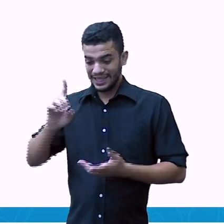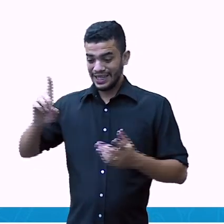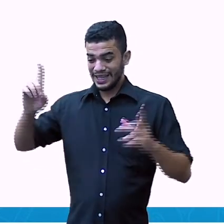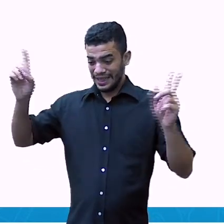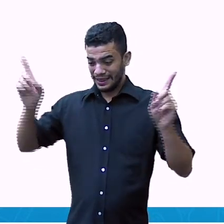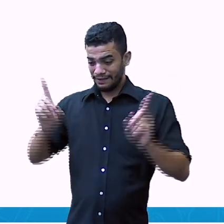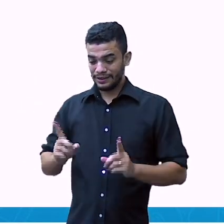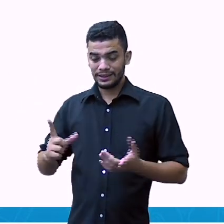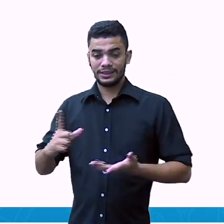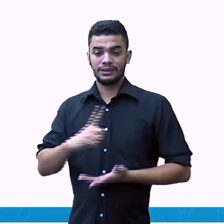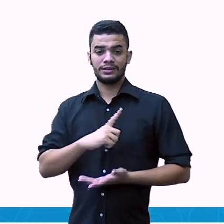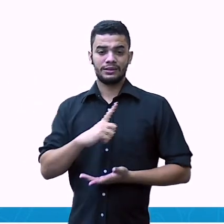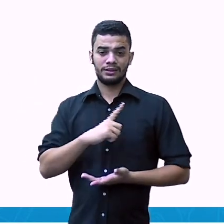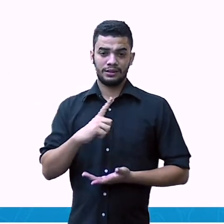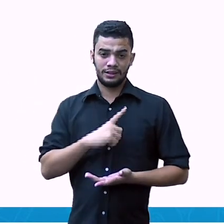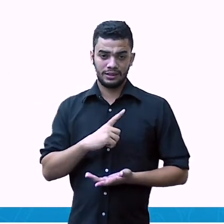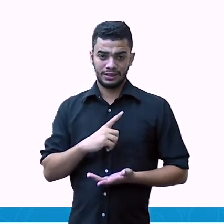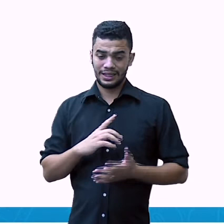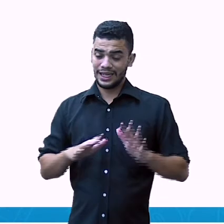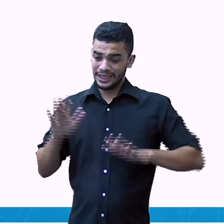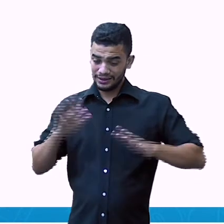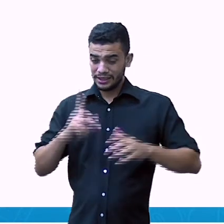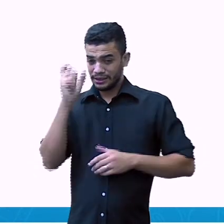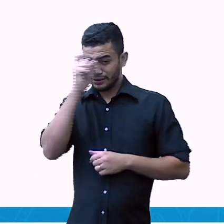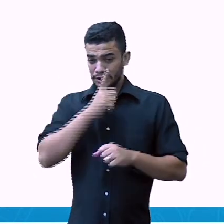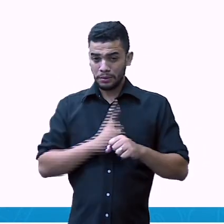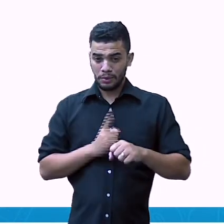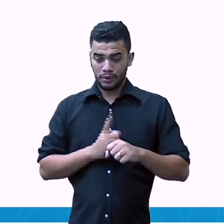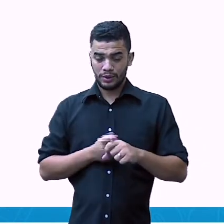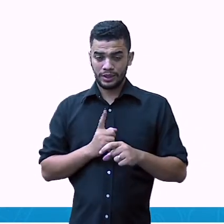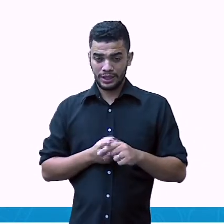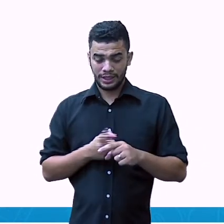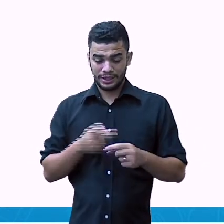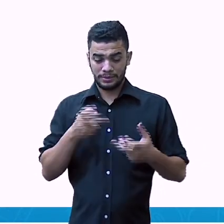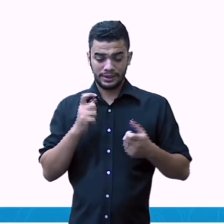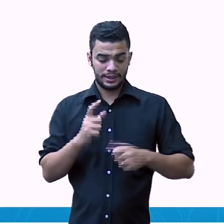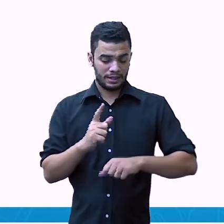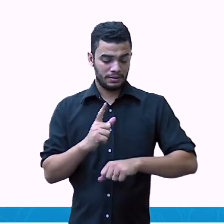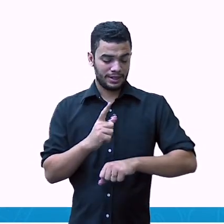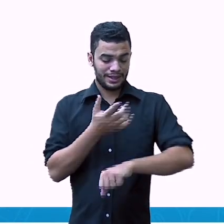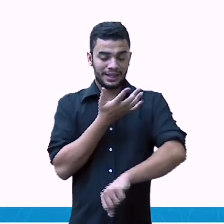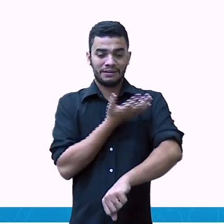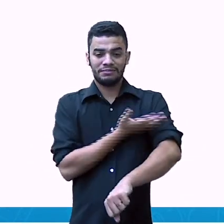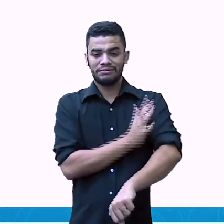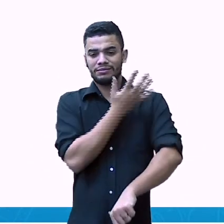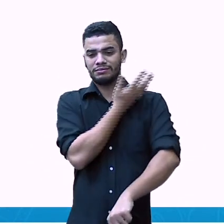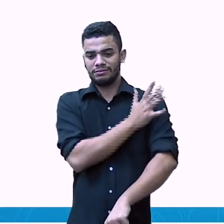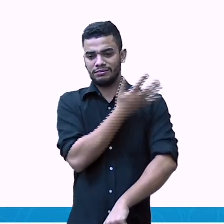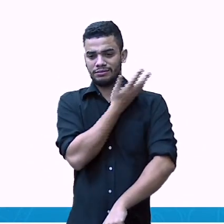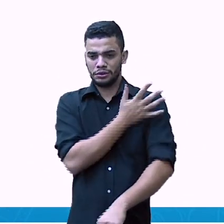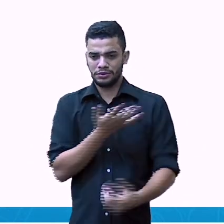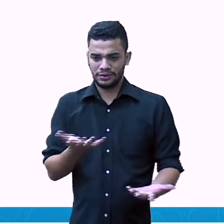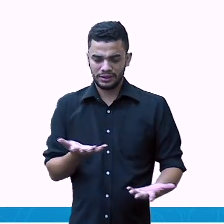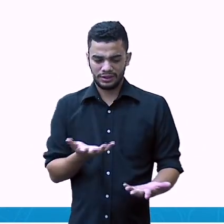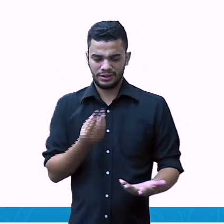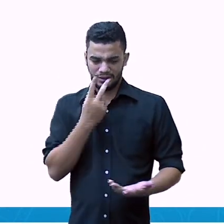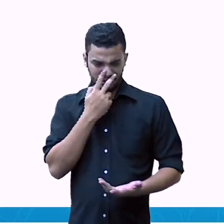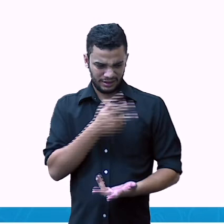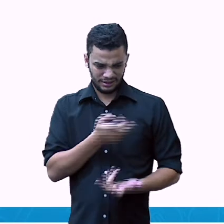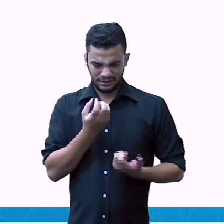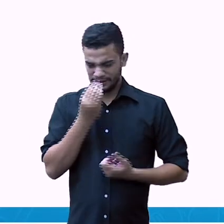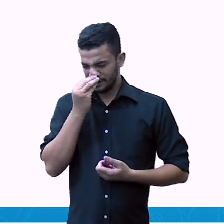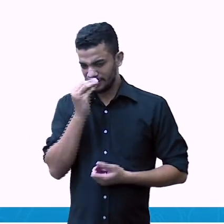acessibilidade, o preconceito e outras dificuldades. Converse com sua família sobre as questões a seguir.